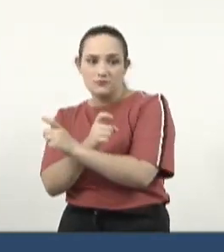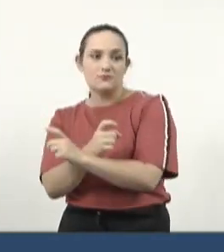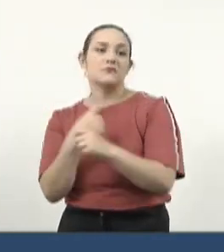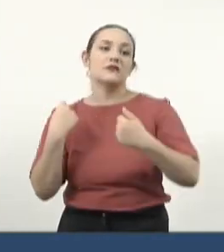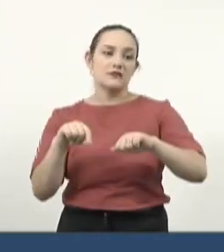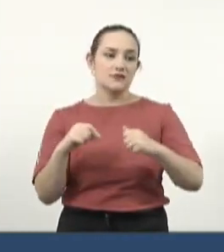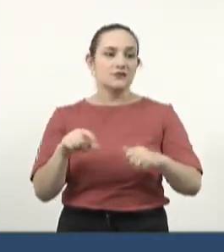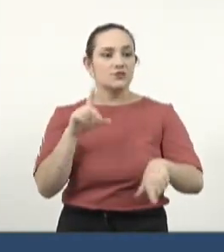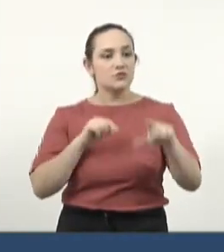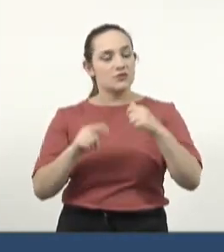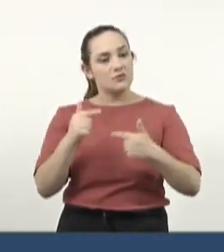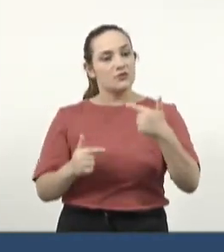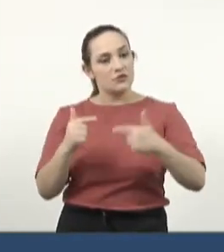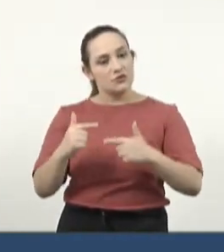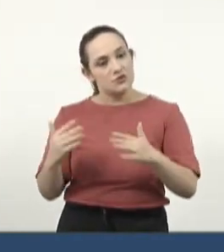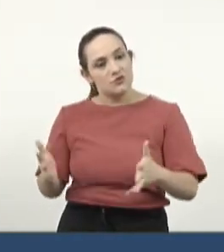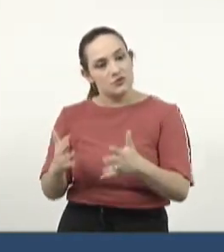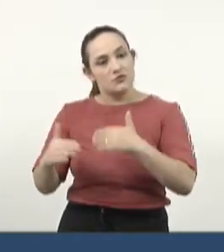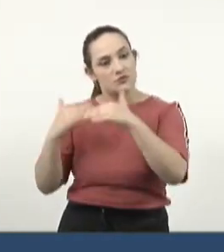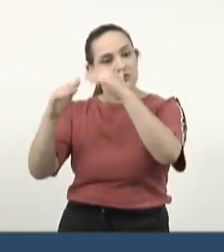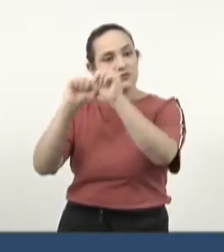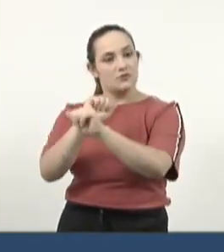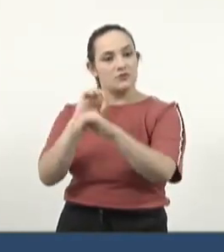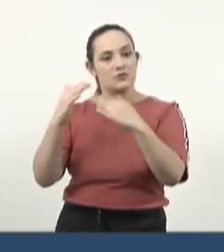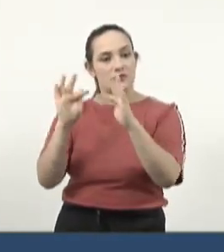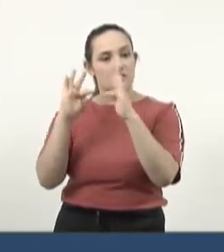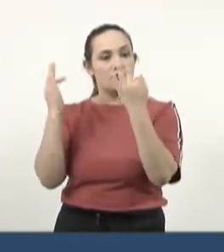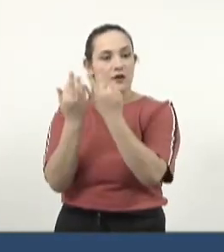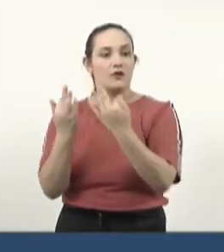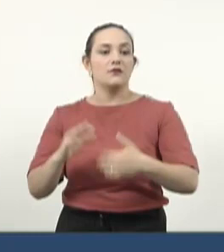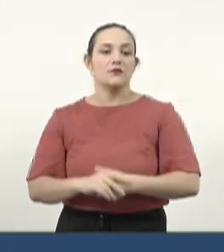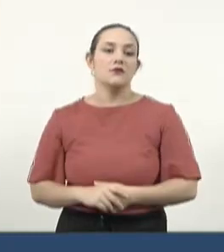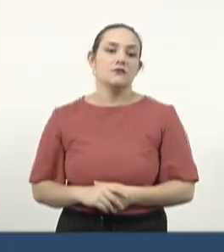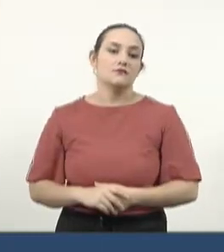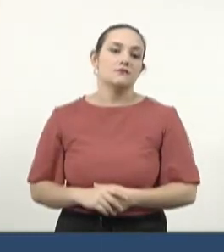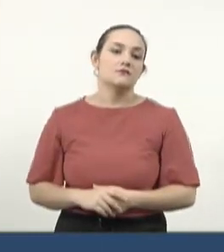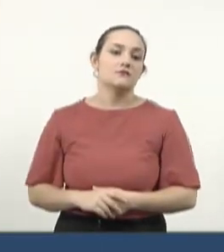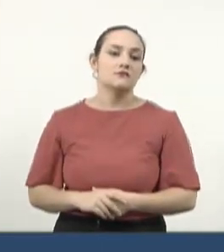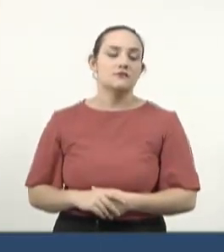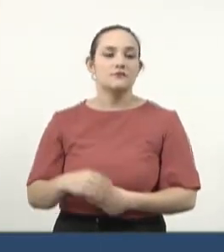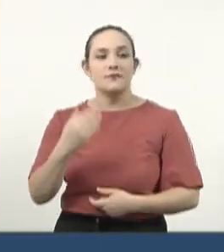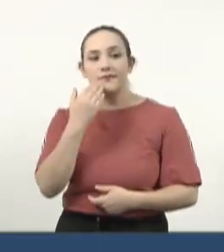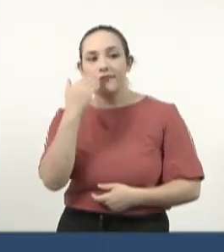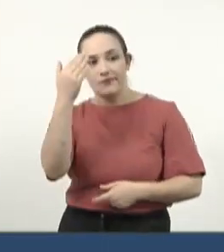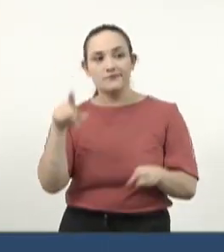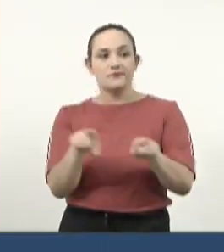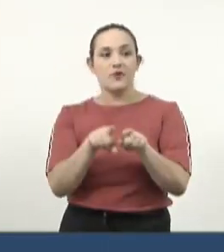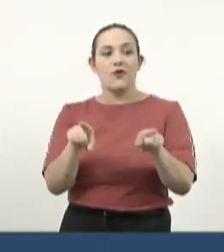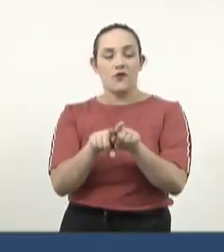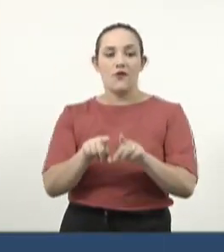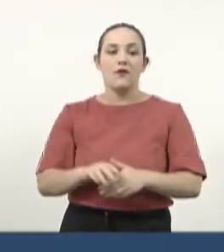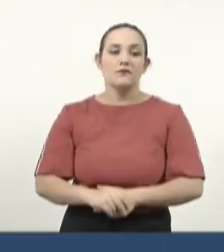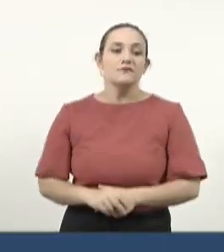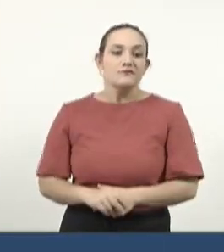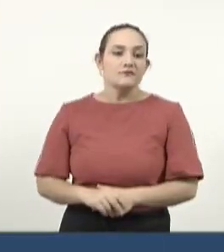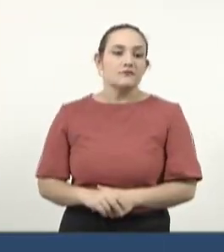desenvolvimento, de crescimento da agricultura familiar. E aí nós vamos pedir também a regulamentação